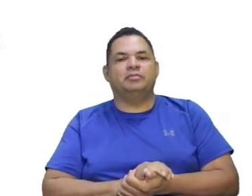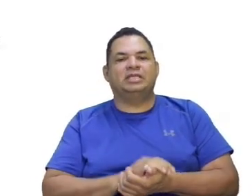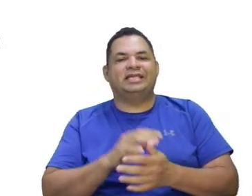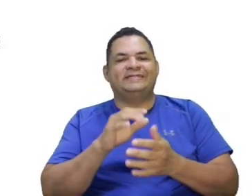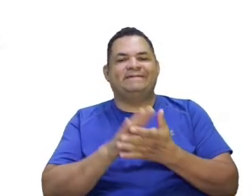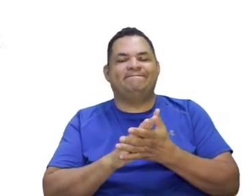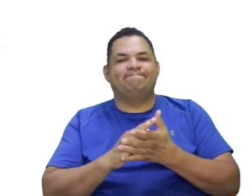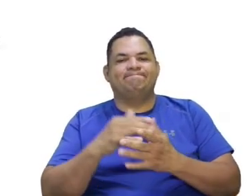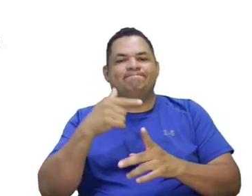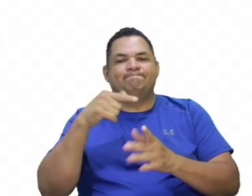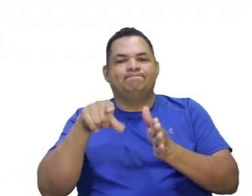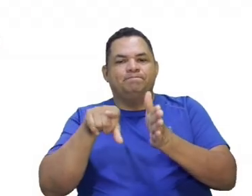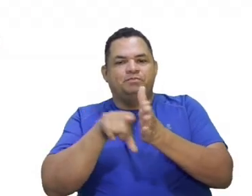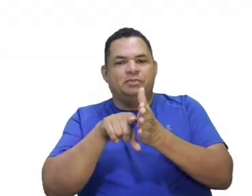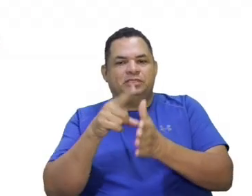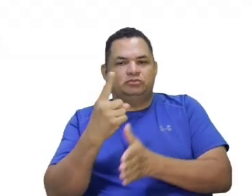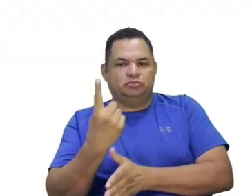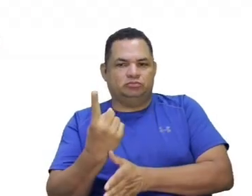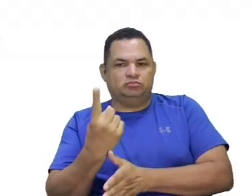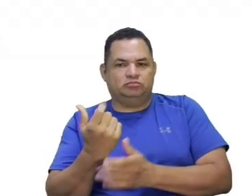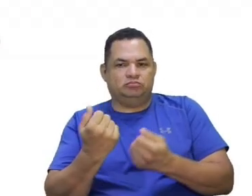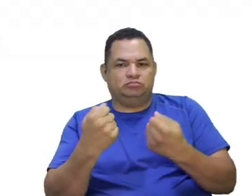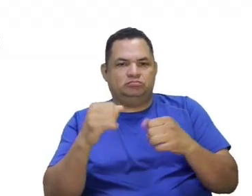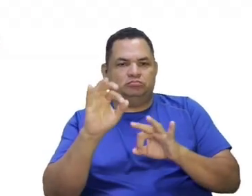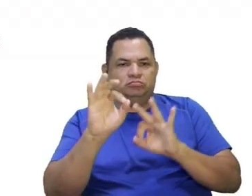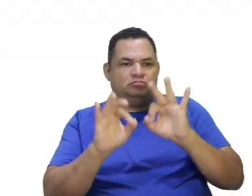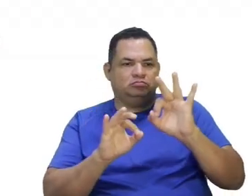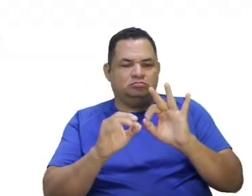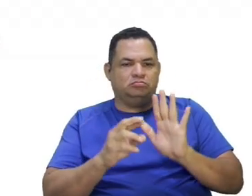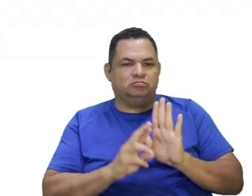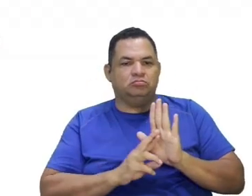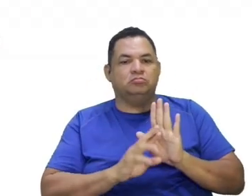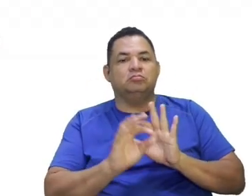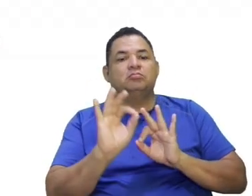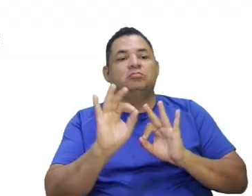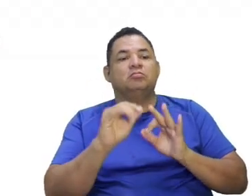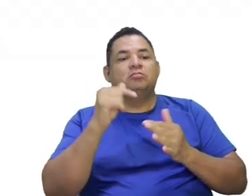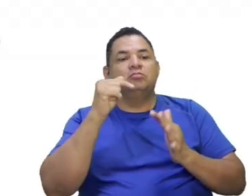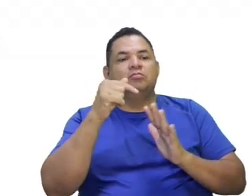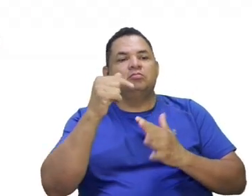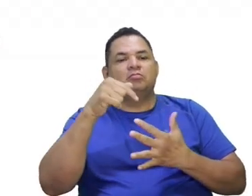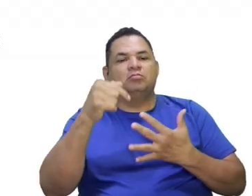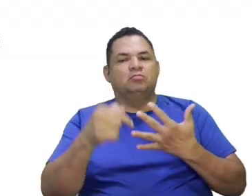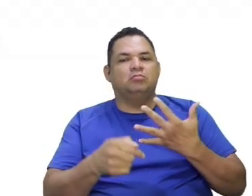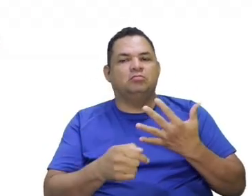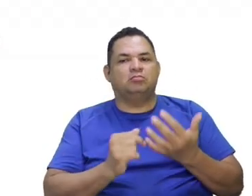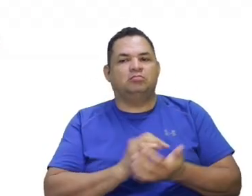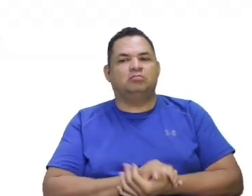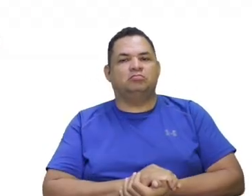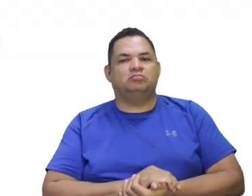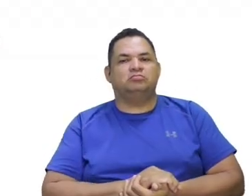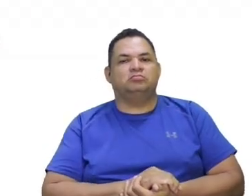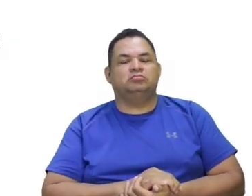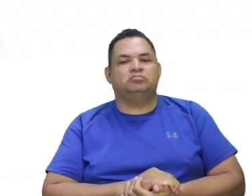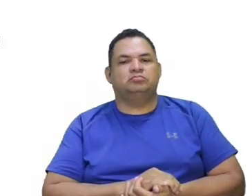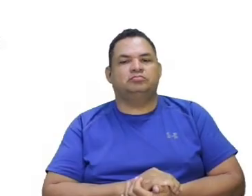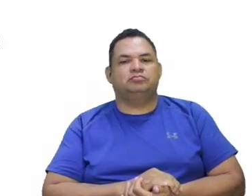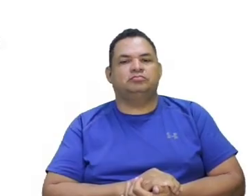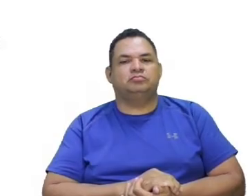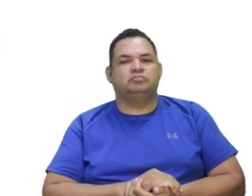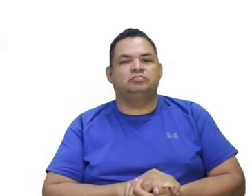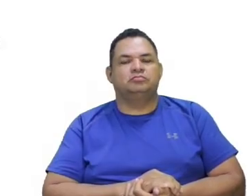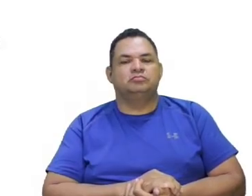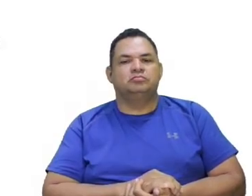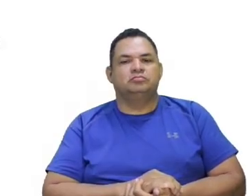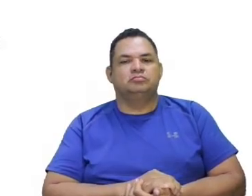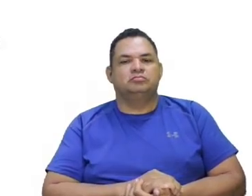com carga -1, podemos afirmar que ele está representando ali